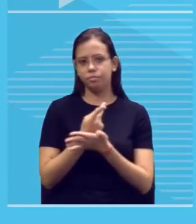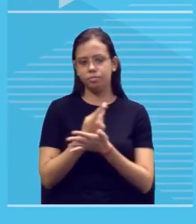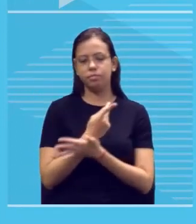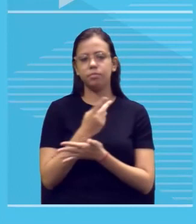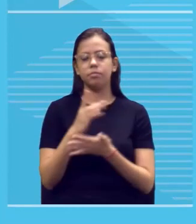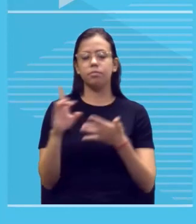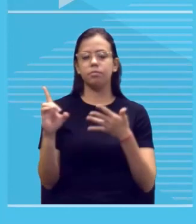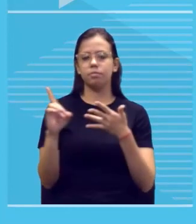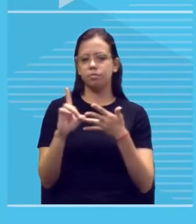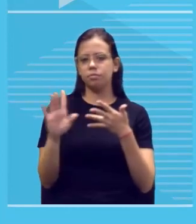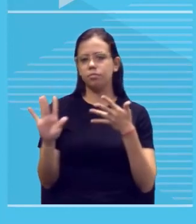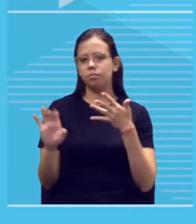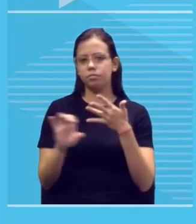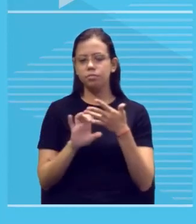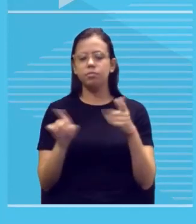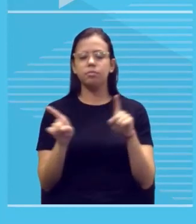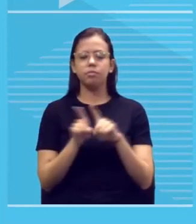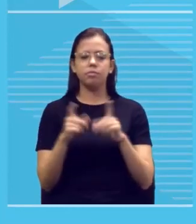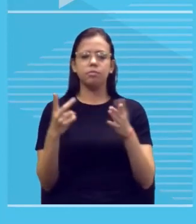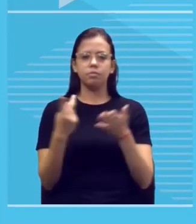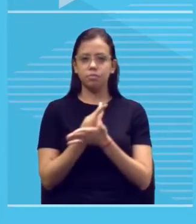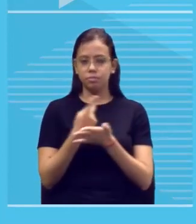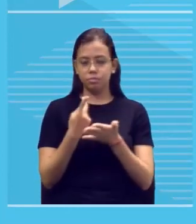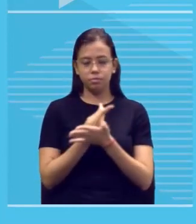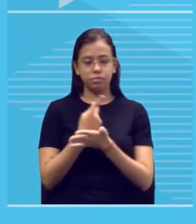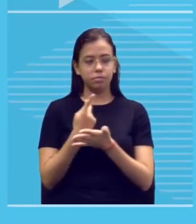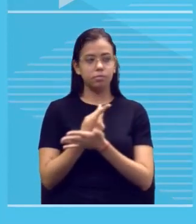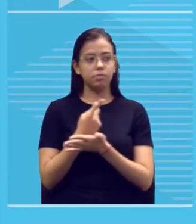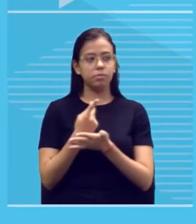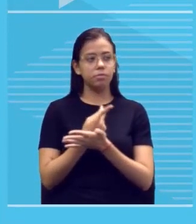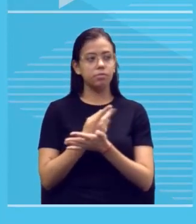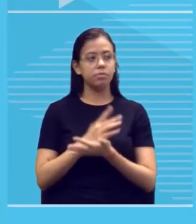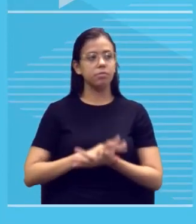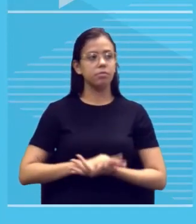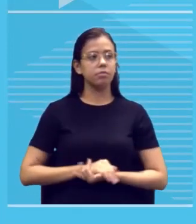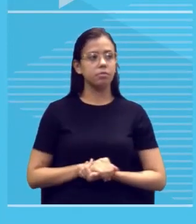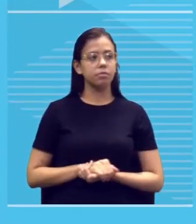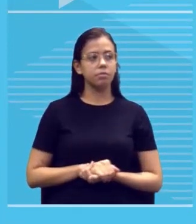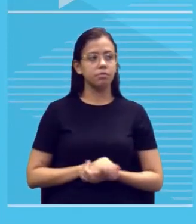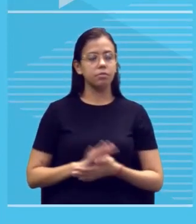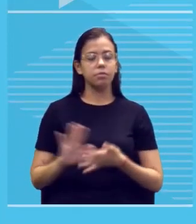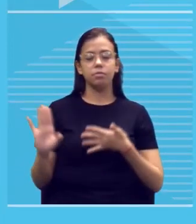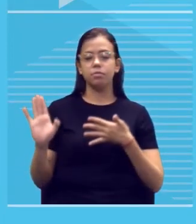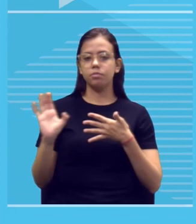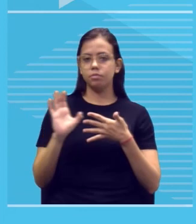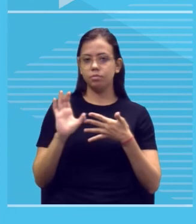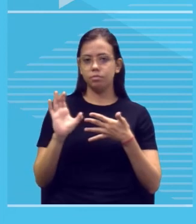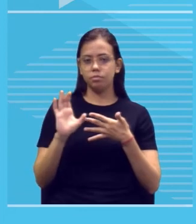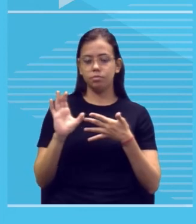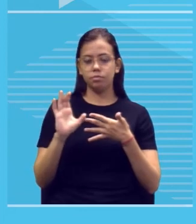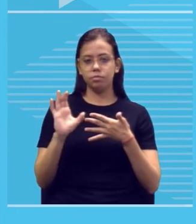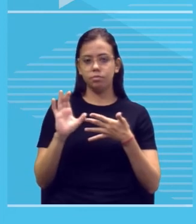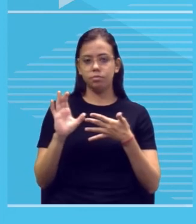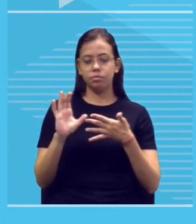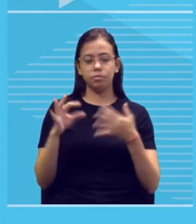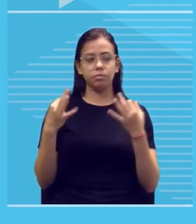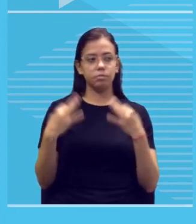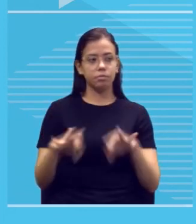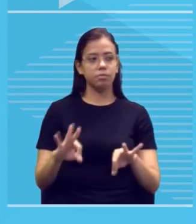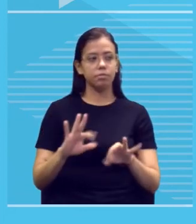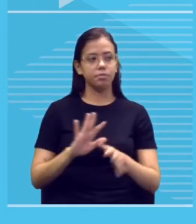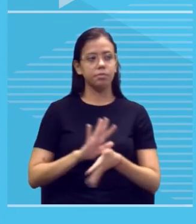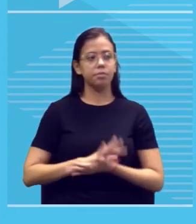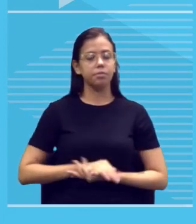letra D e letra e a gente também já tinha jogado para escanteio né sobrando aí como correta letra